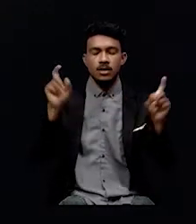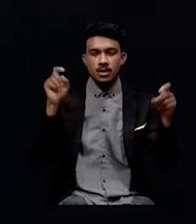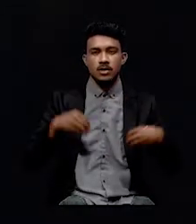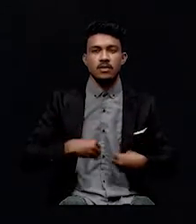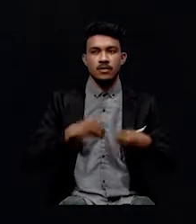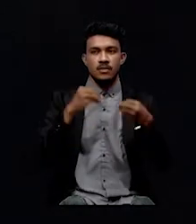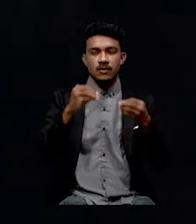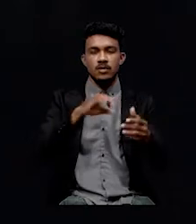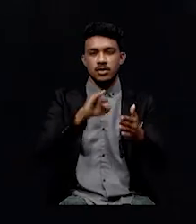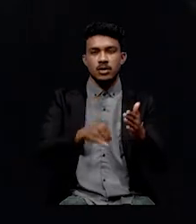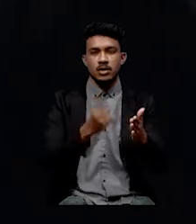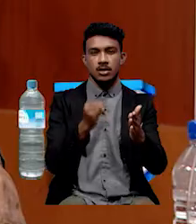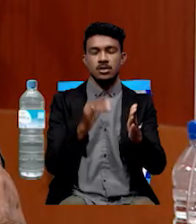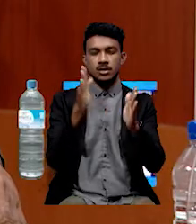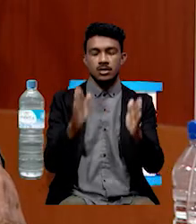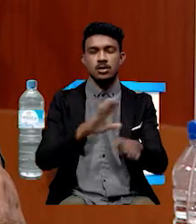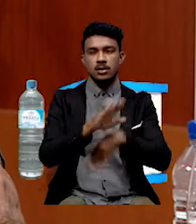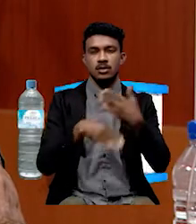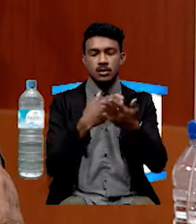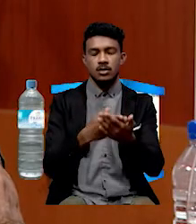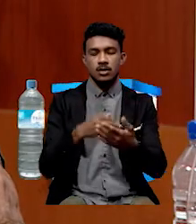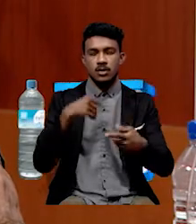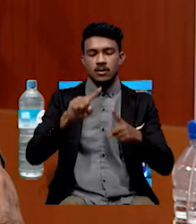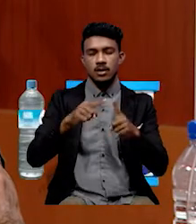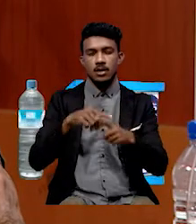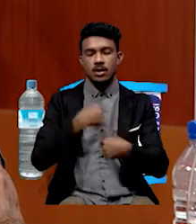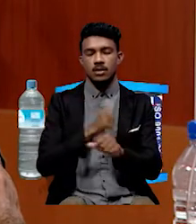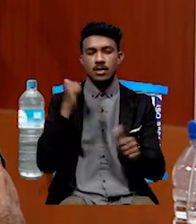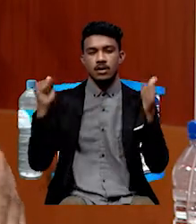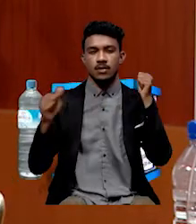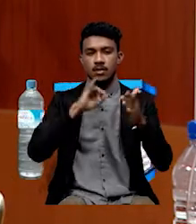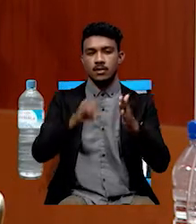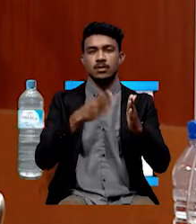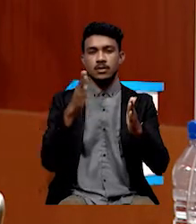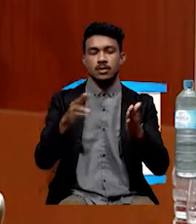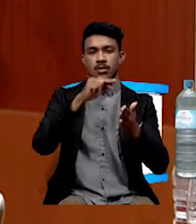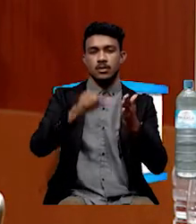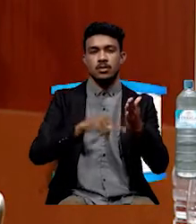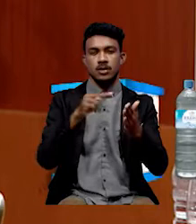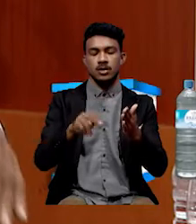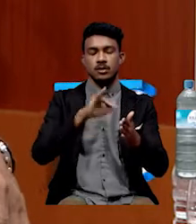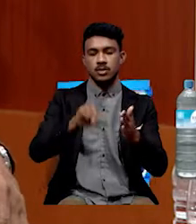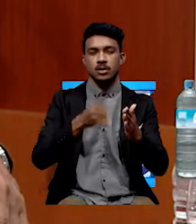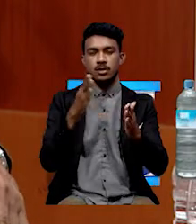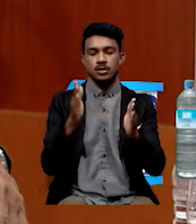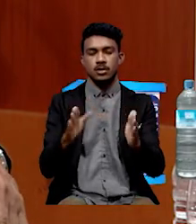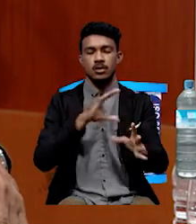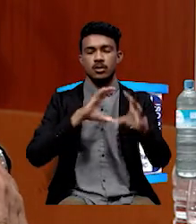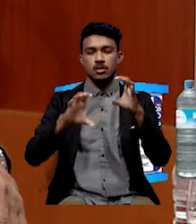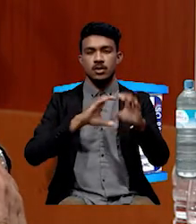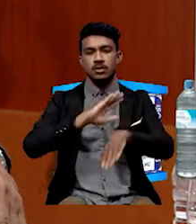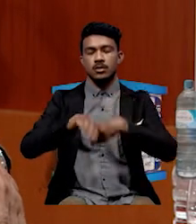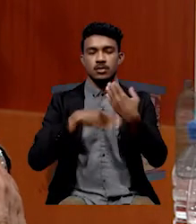garantia para jornalista hotu, wanhira halau atividade jornalística e a contexto cobertura. Jornalista no meio comunicação social